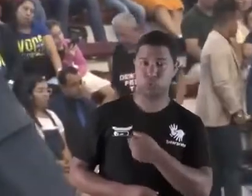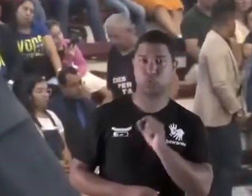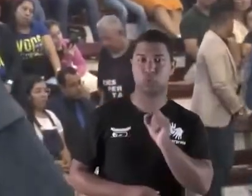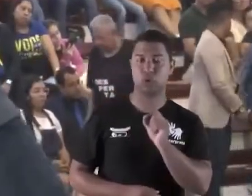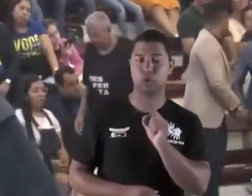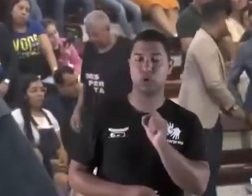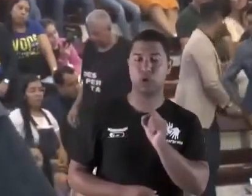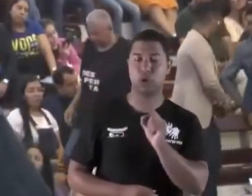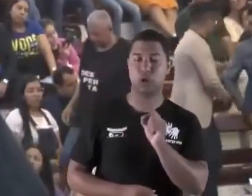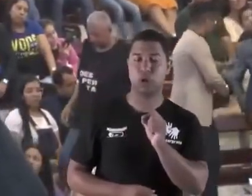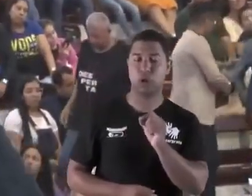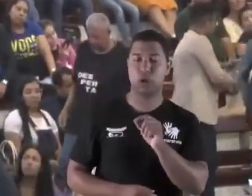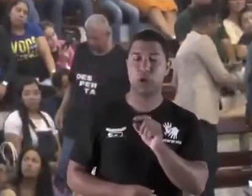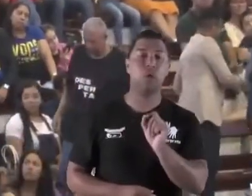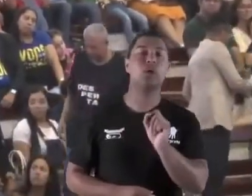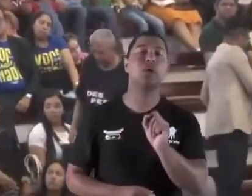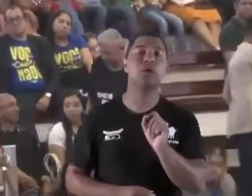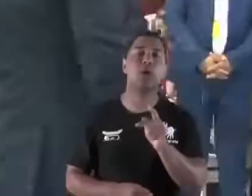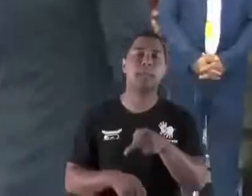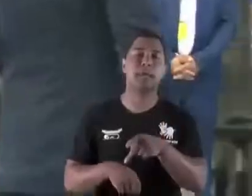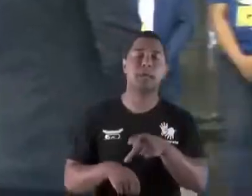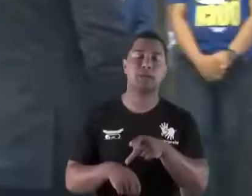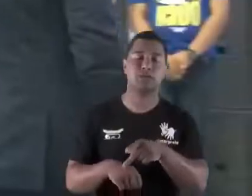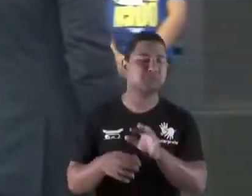Pedro? Pergunta você.